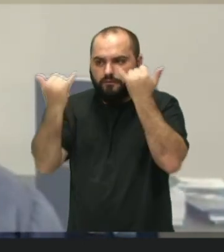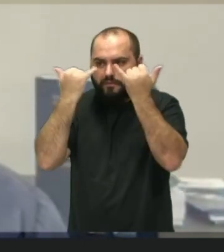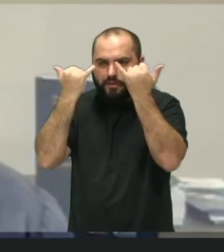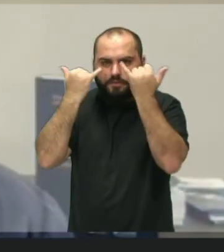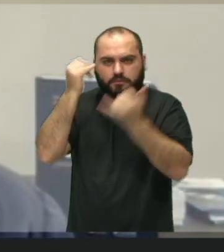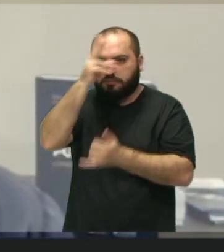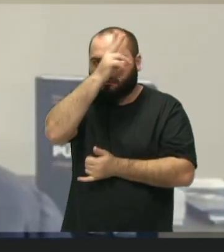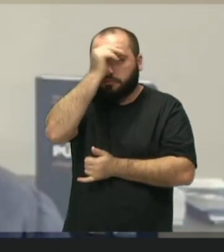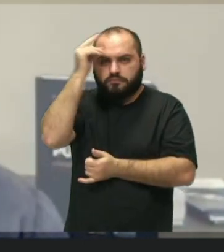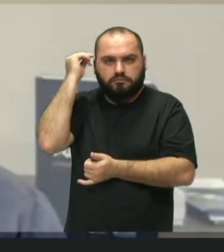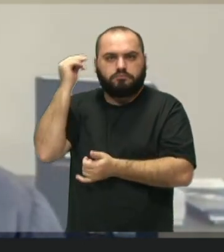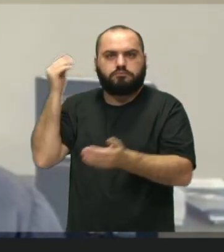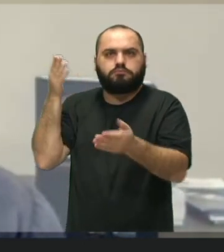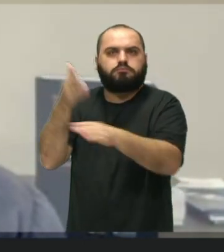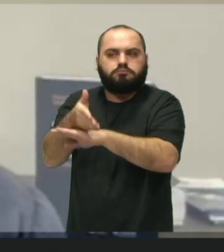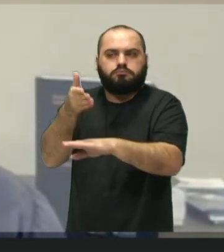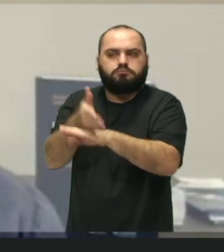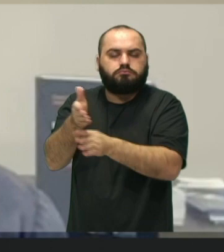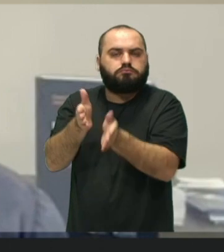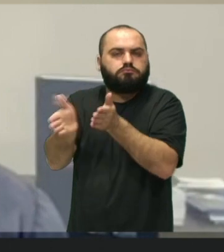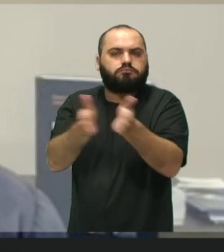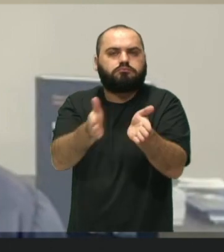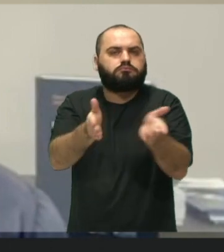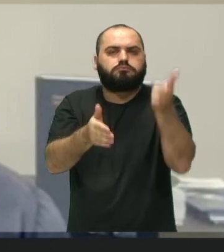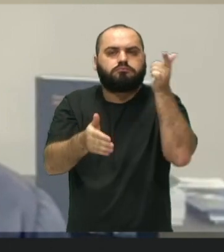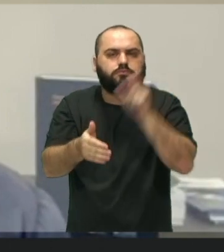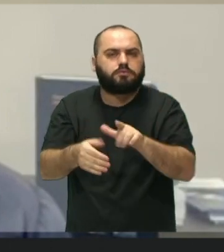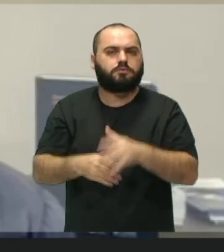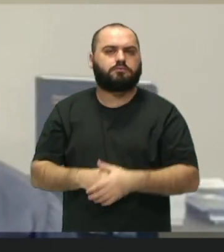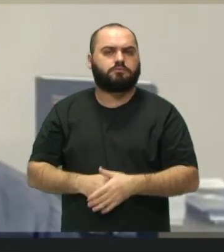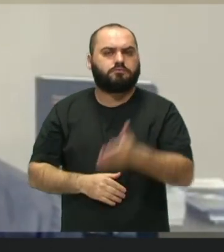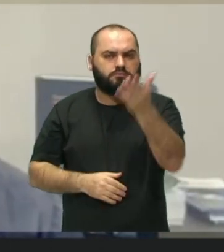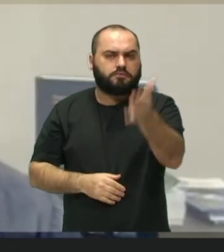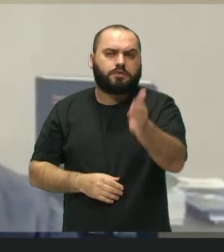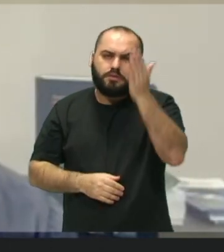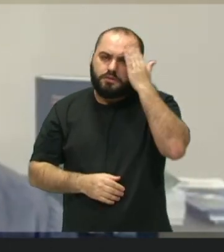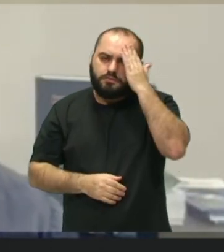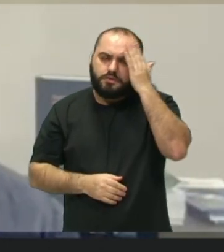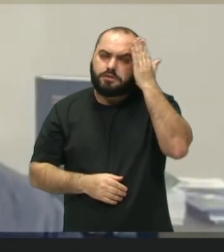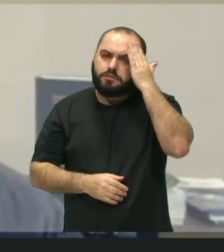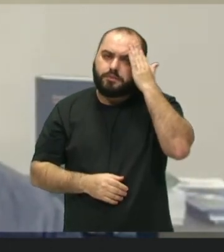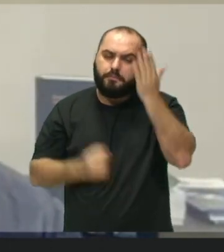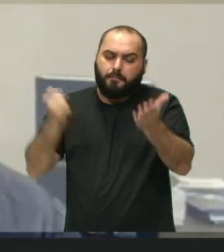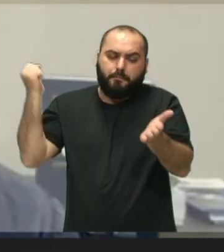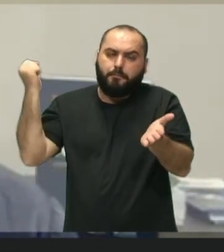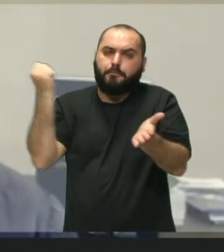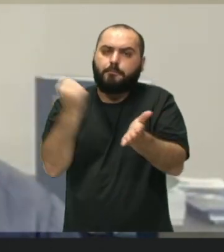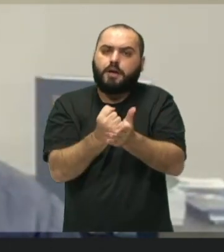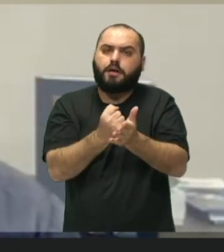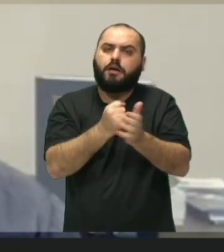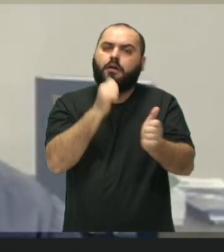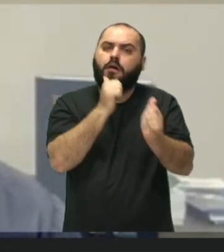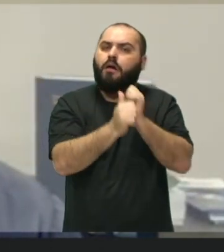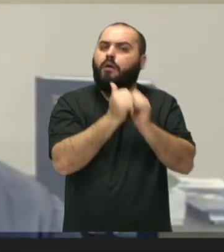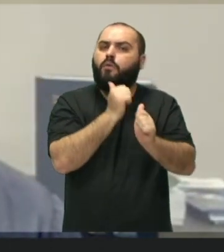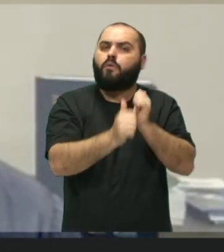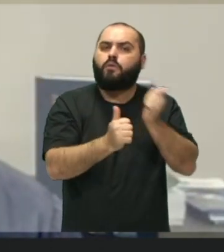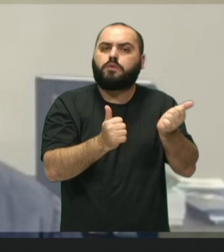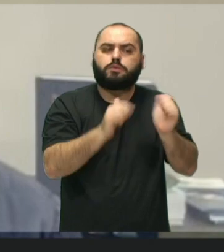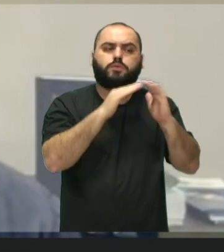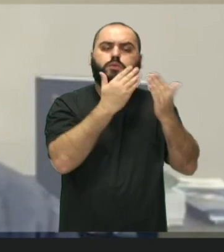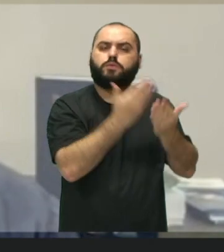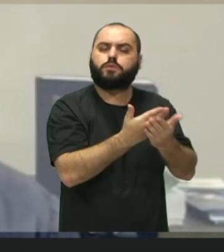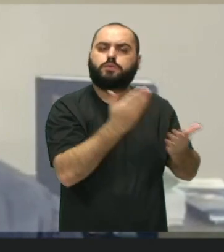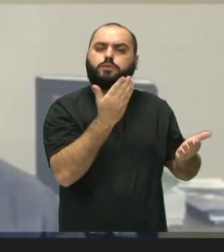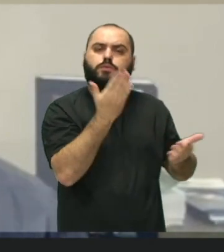dados acessíveis. Então imagine você saber, por exemplo, qual é a marca do arroz que foi comprado para uma escola, qual é o preço que eles